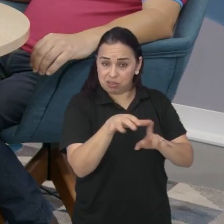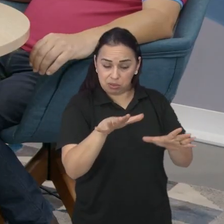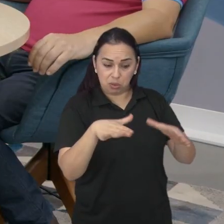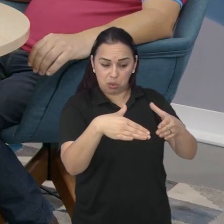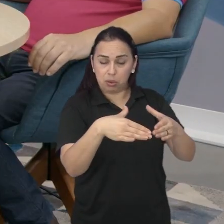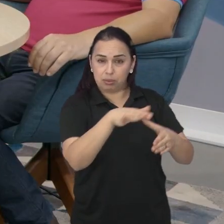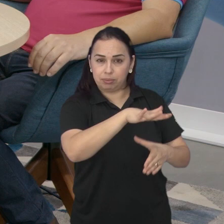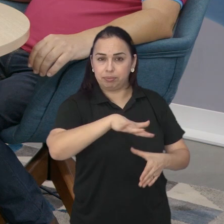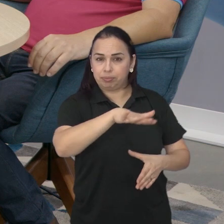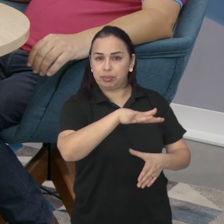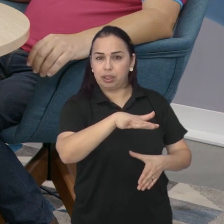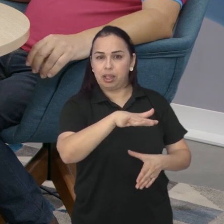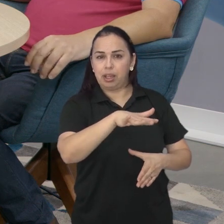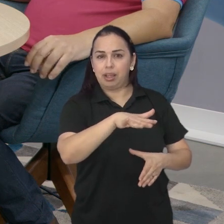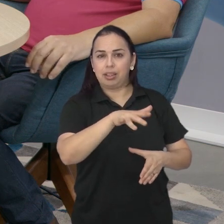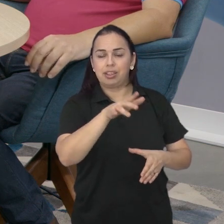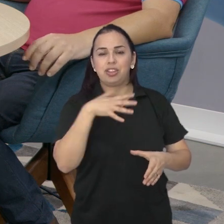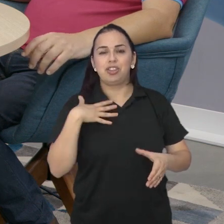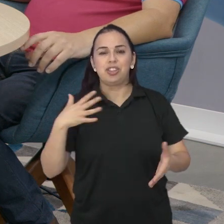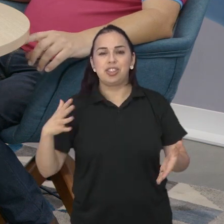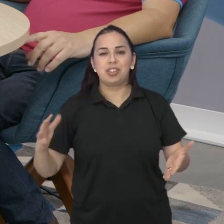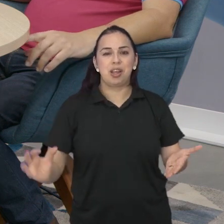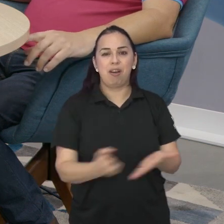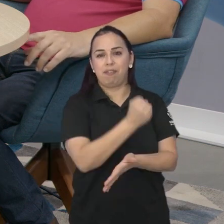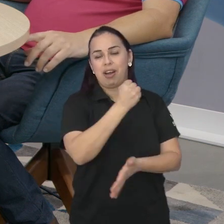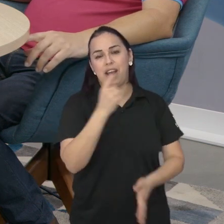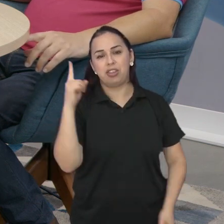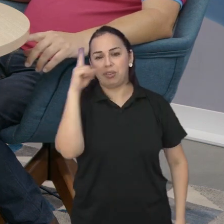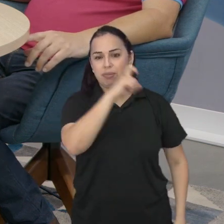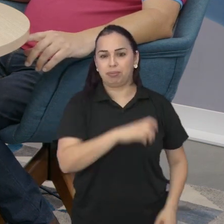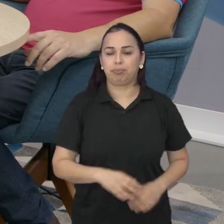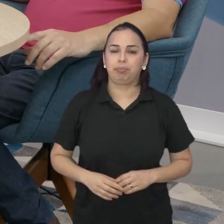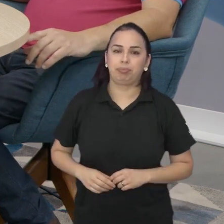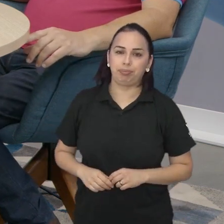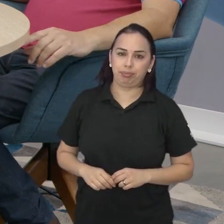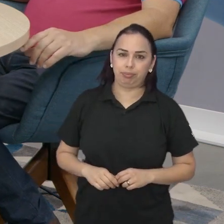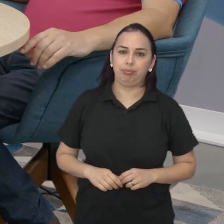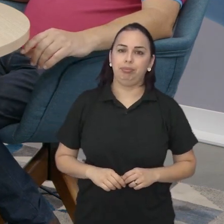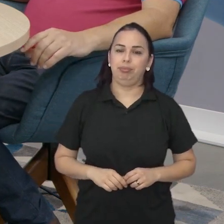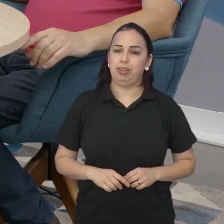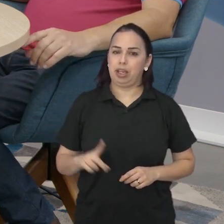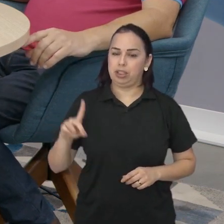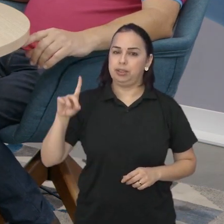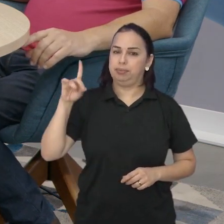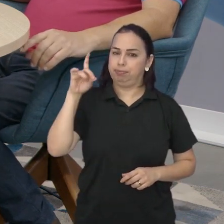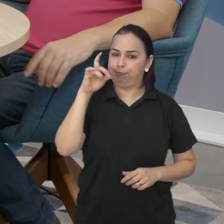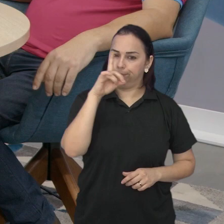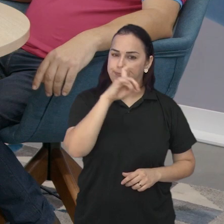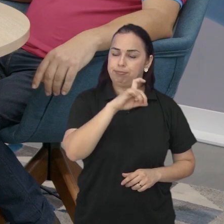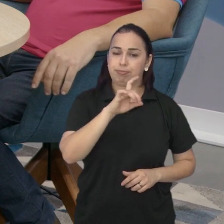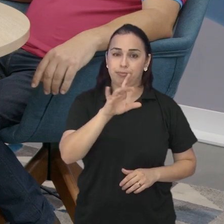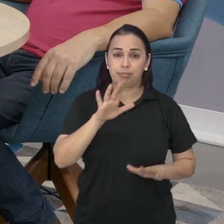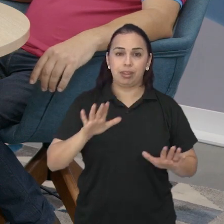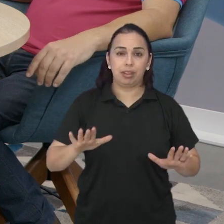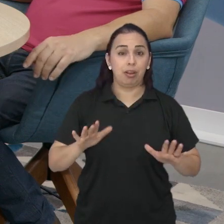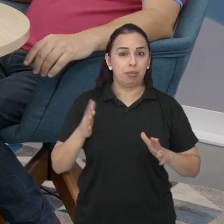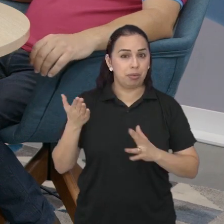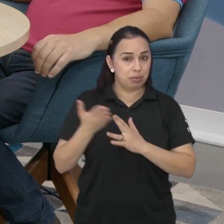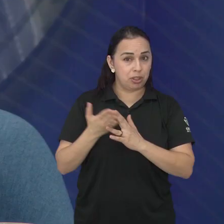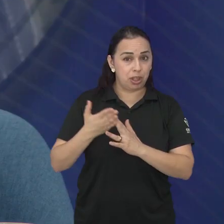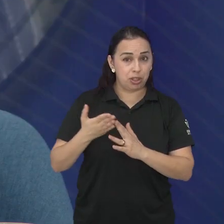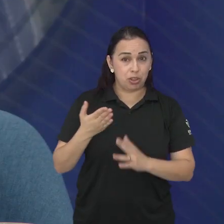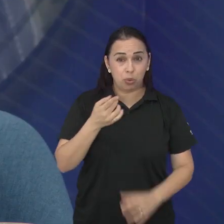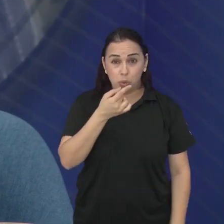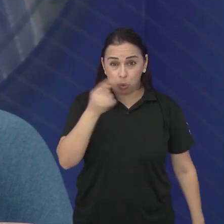grupo social, dificilmente se consegue resgatar às vezes. Sim. É bastante complicado. Sim. A gente vai para mais uma